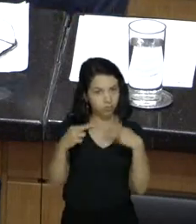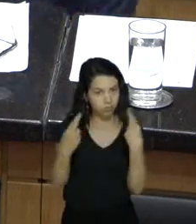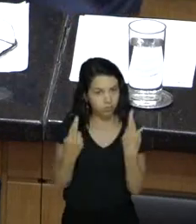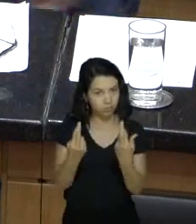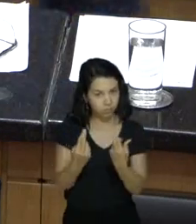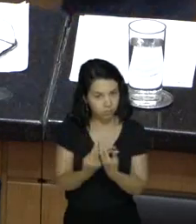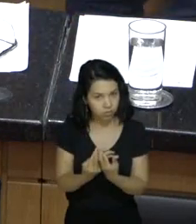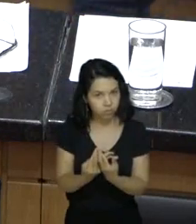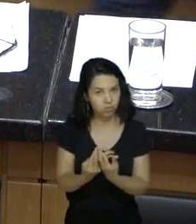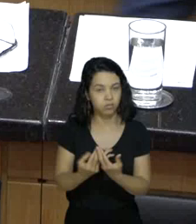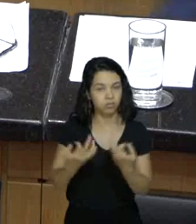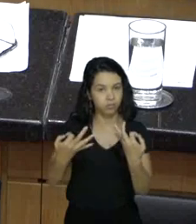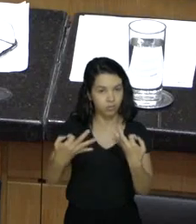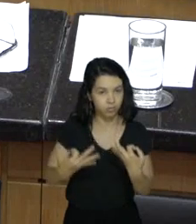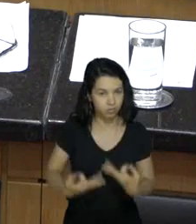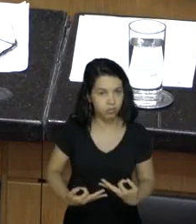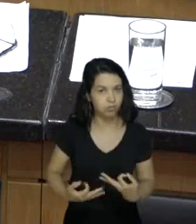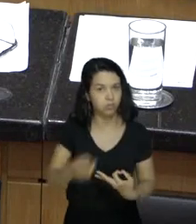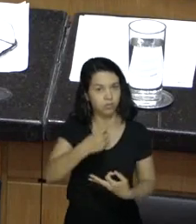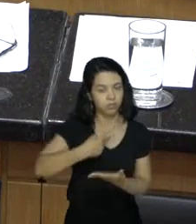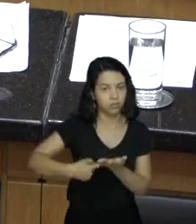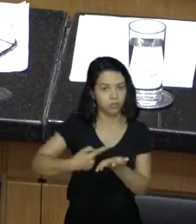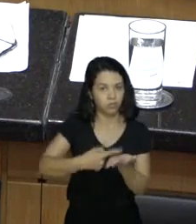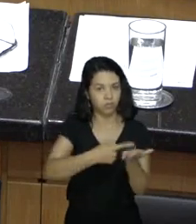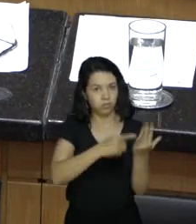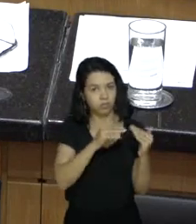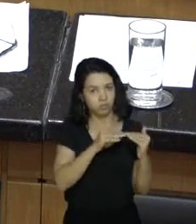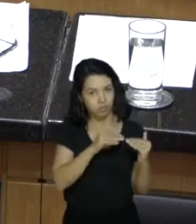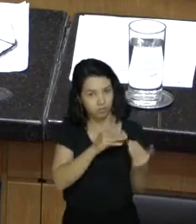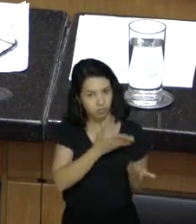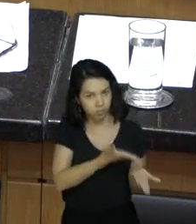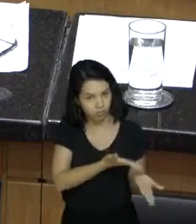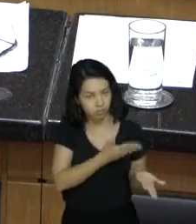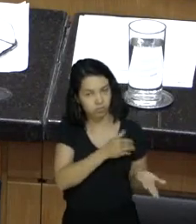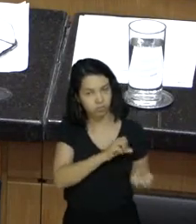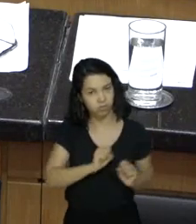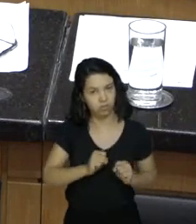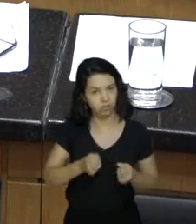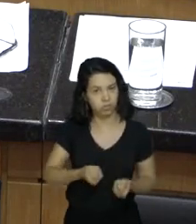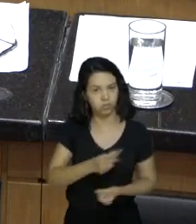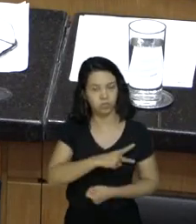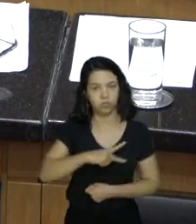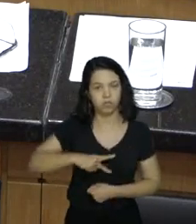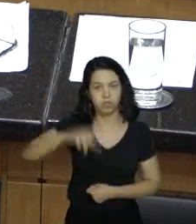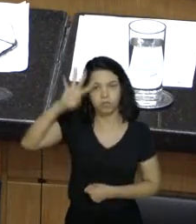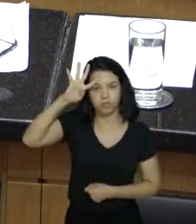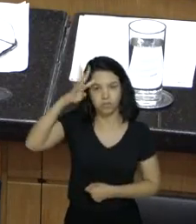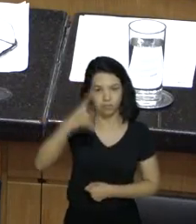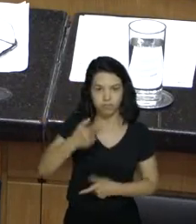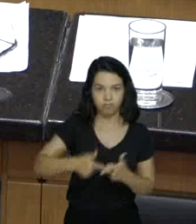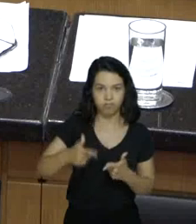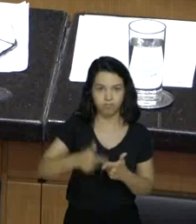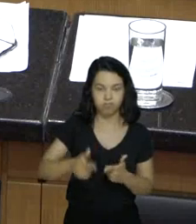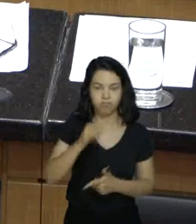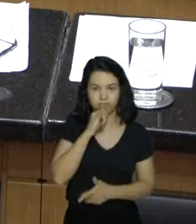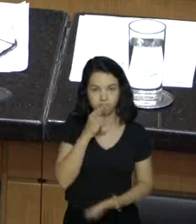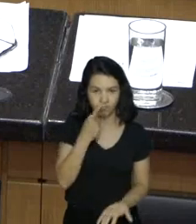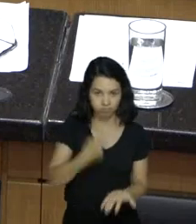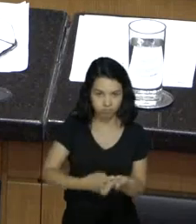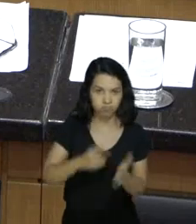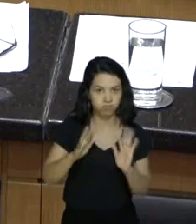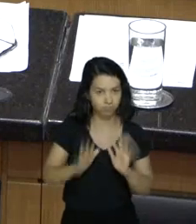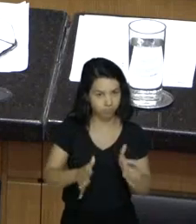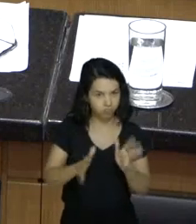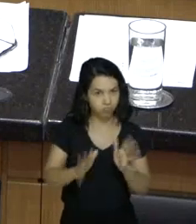conclusiva, para chegar num acordo com a Defensoria Pública para resolver essa questão. Como, por exemplo, ficou já acordado em inúmeras vezes,